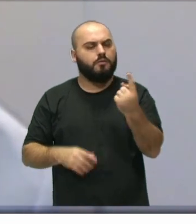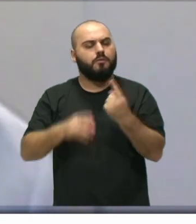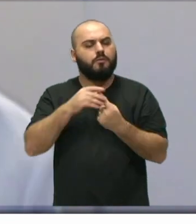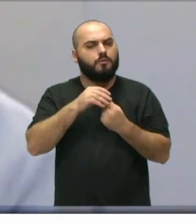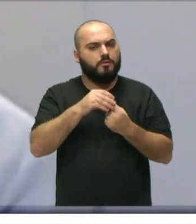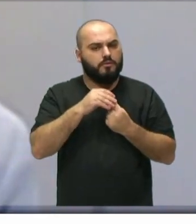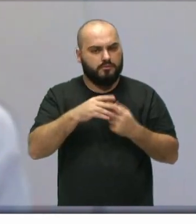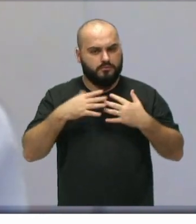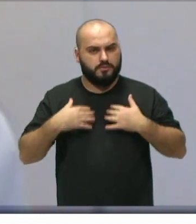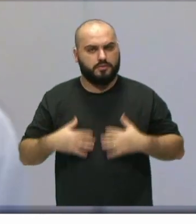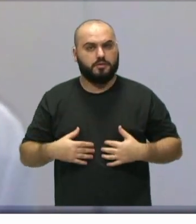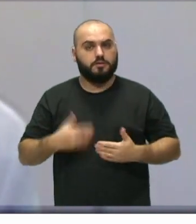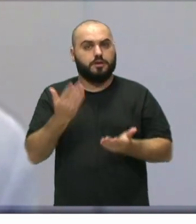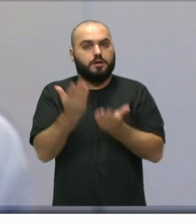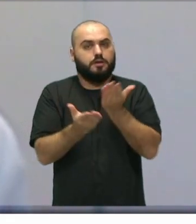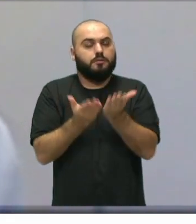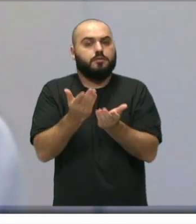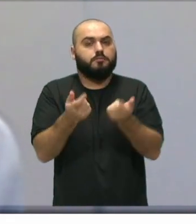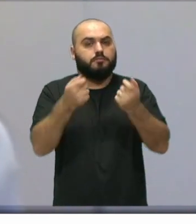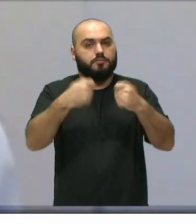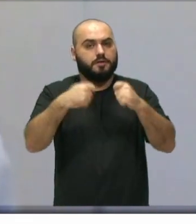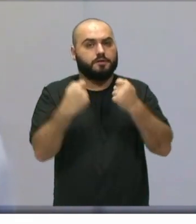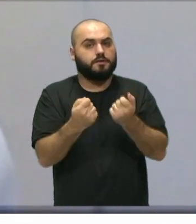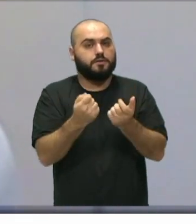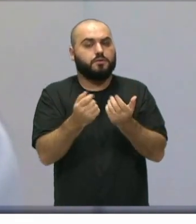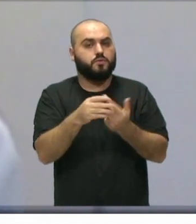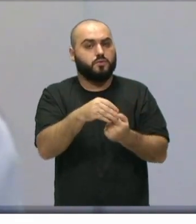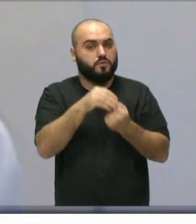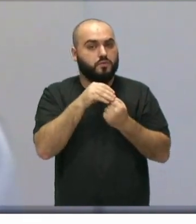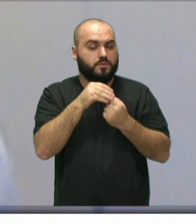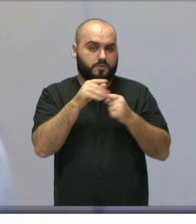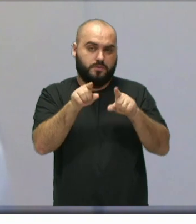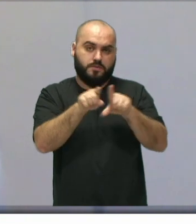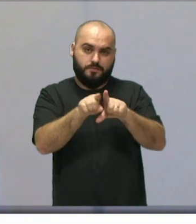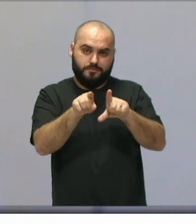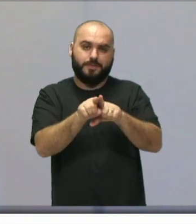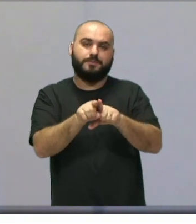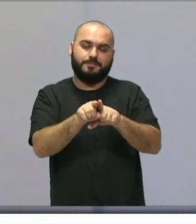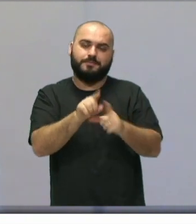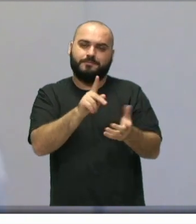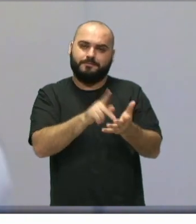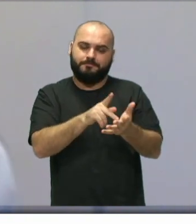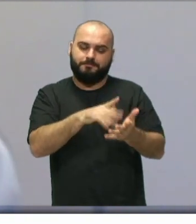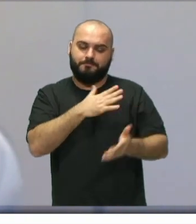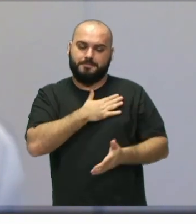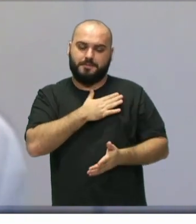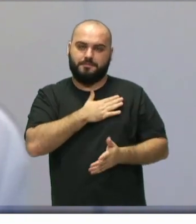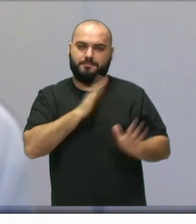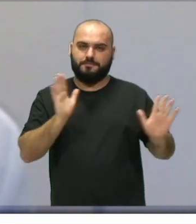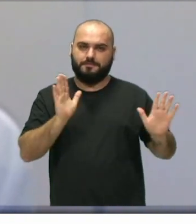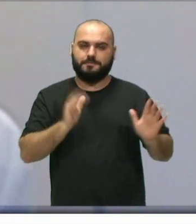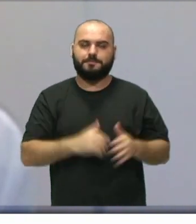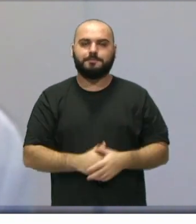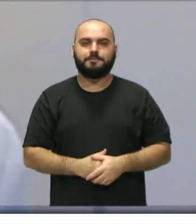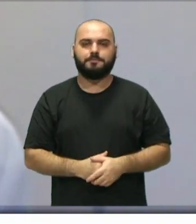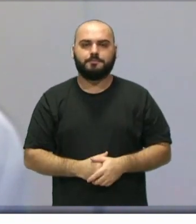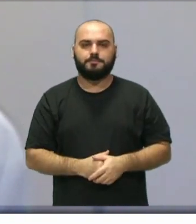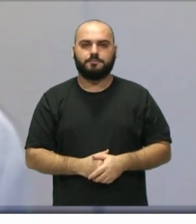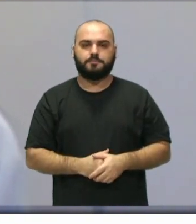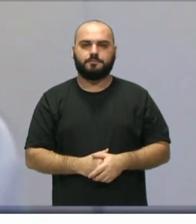tal, os nossos tratamentos precisam ser prescritos conforme as nossas realidades.